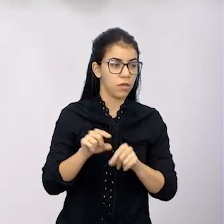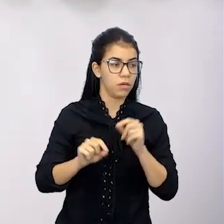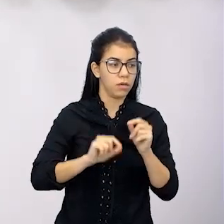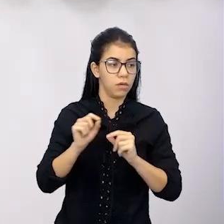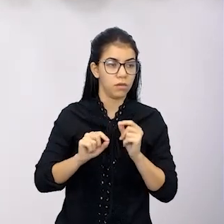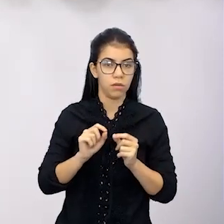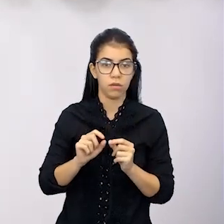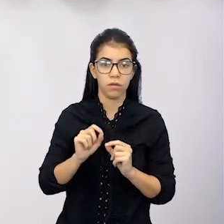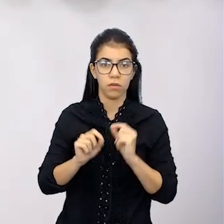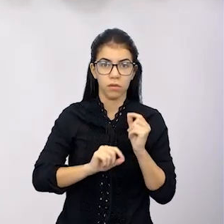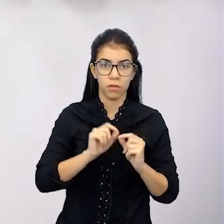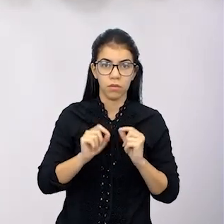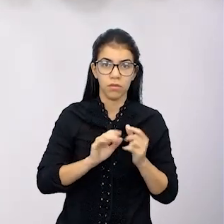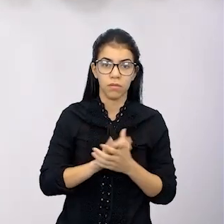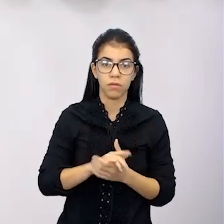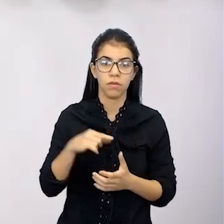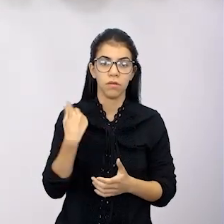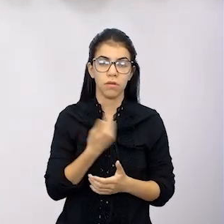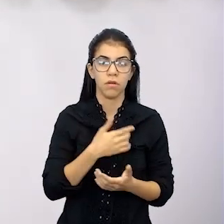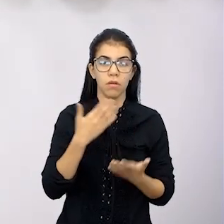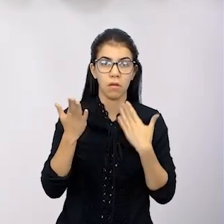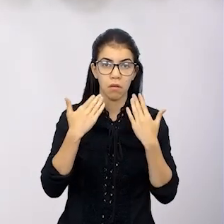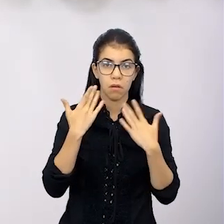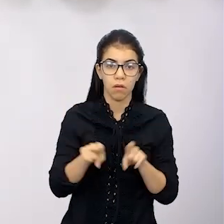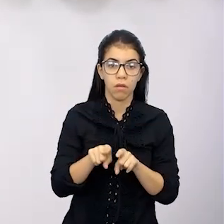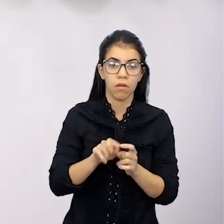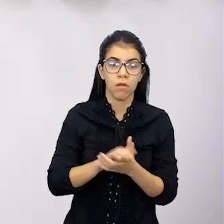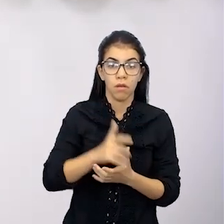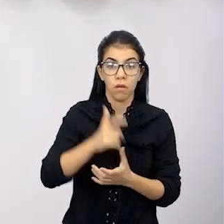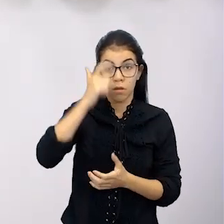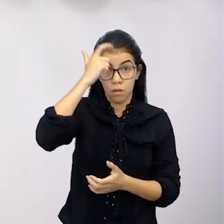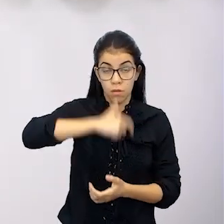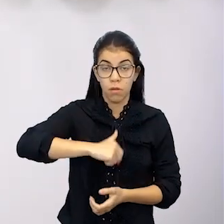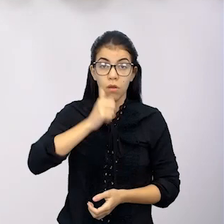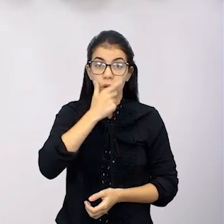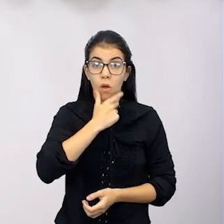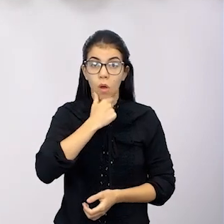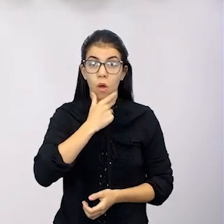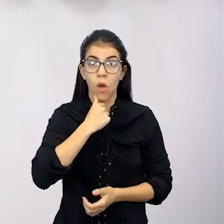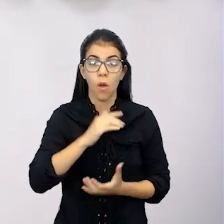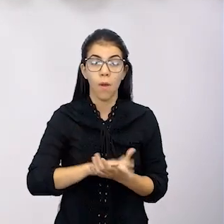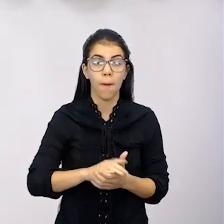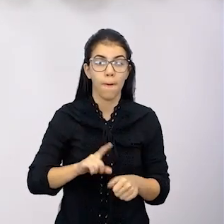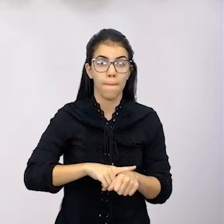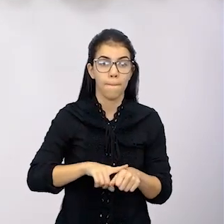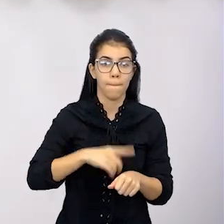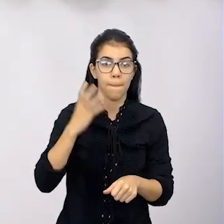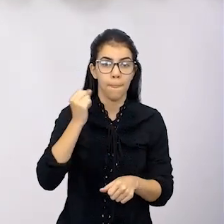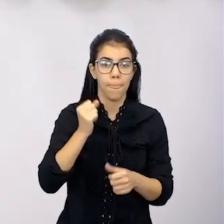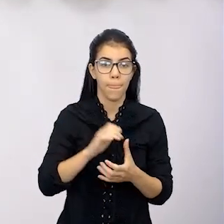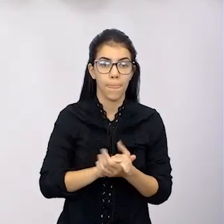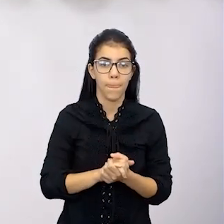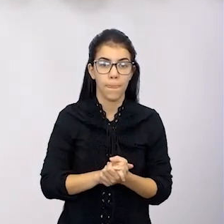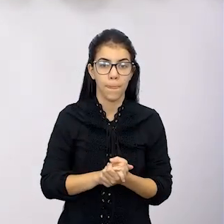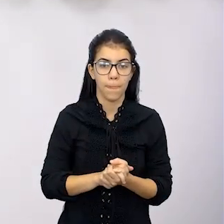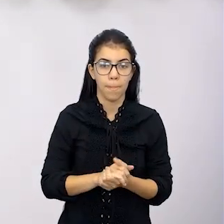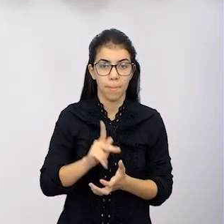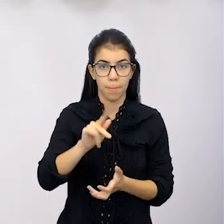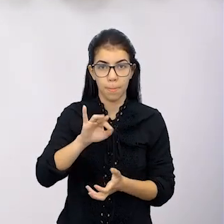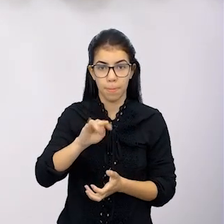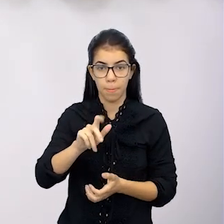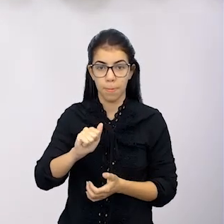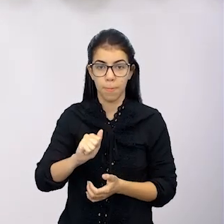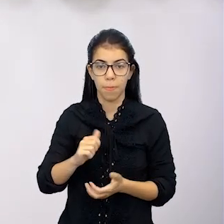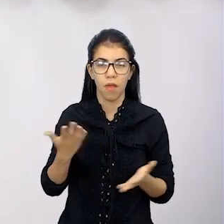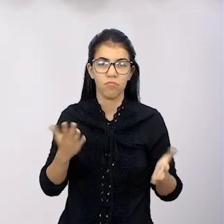um tema muito legal que nós vamos tratar. Eu sou homem, né, pele clara, cabelo batidinho. Né, a Kátia falou do peso